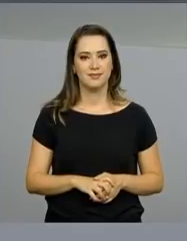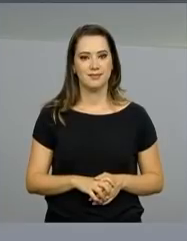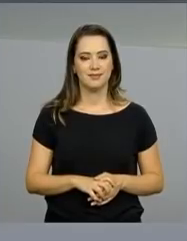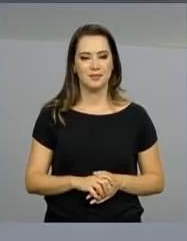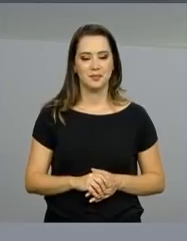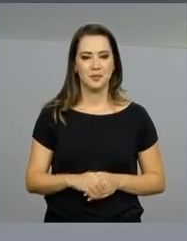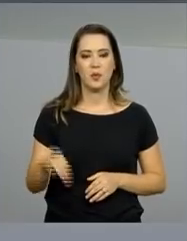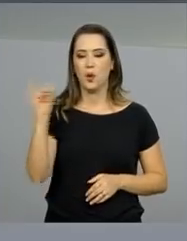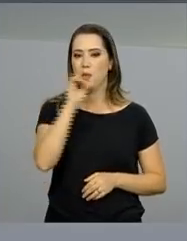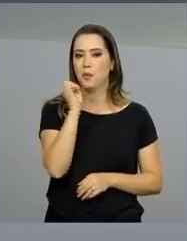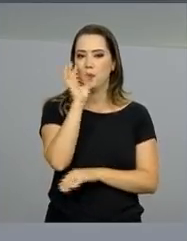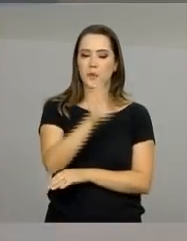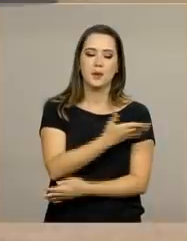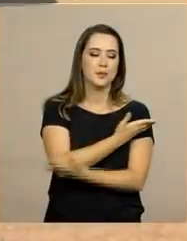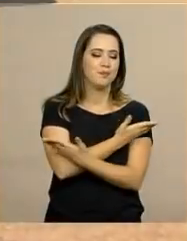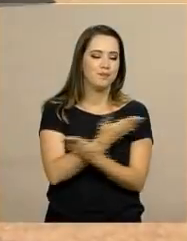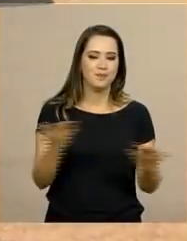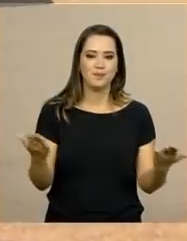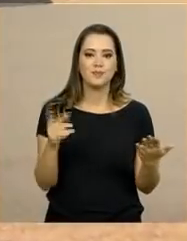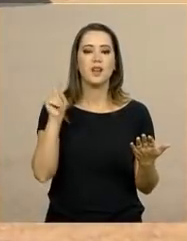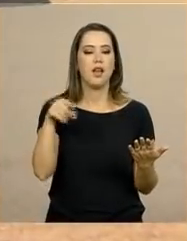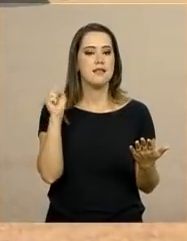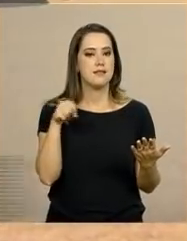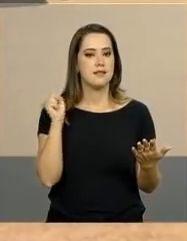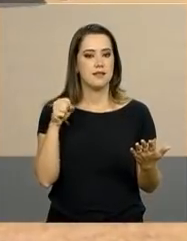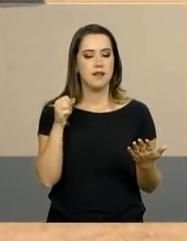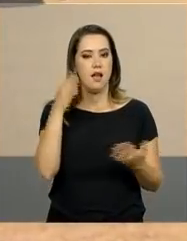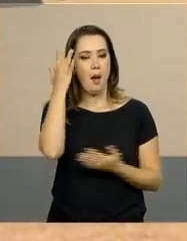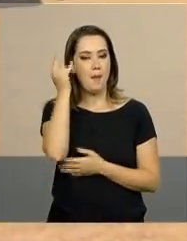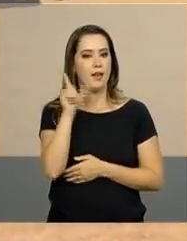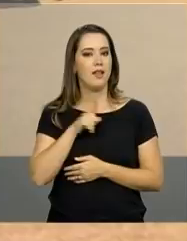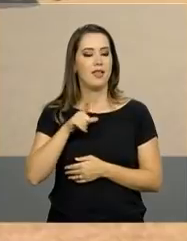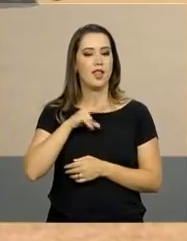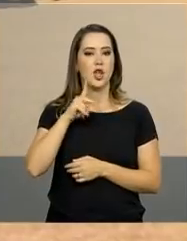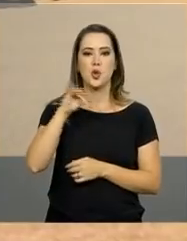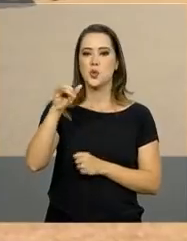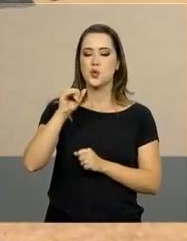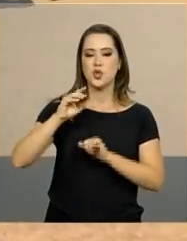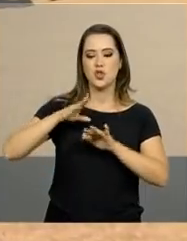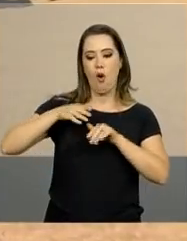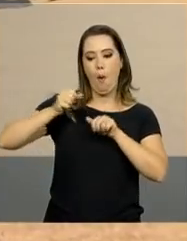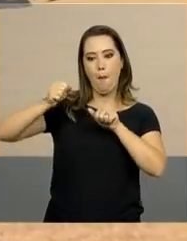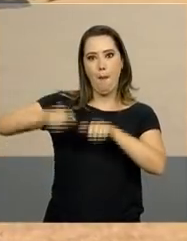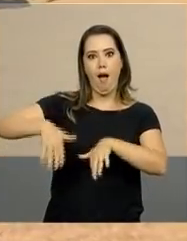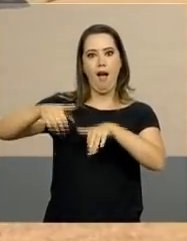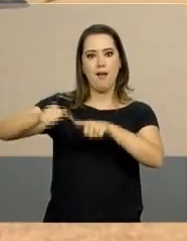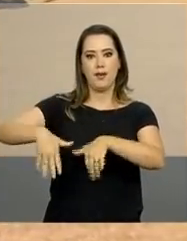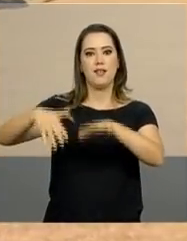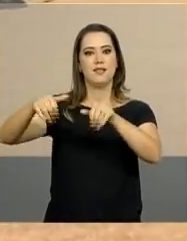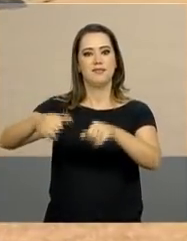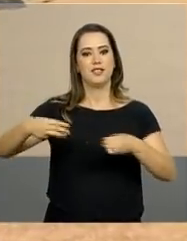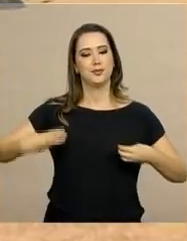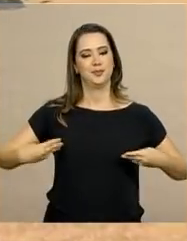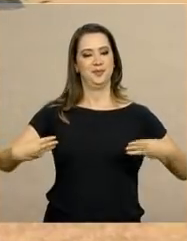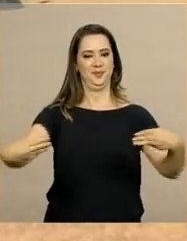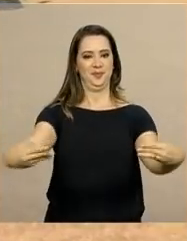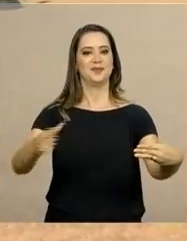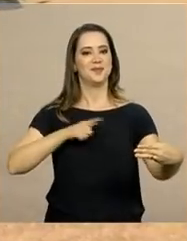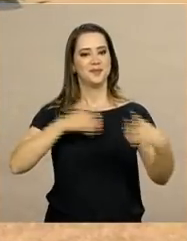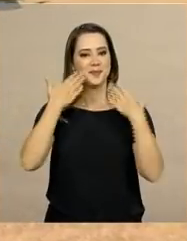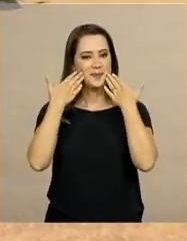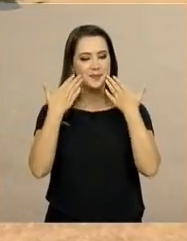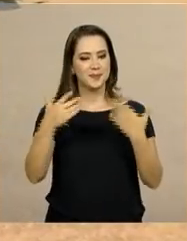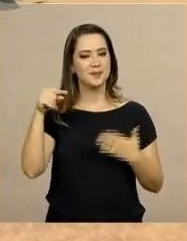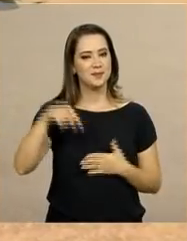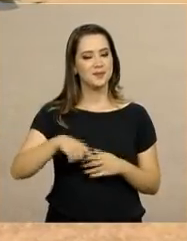Boa tarde, Alessandro. Uma boa tarde a todos. É isso mesmo. Amanhã é o tradicional desfile do Dia da Independência aqui na Esplanada dos Ministérios